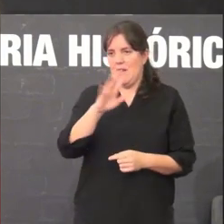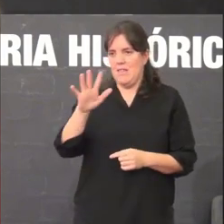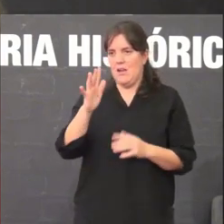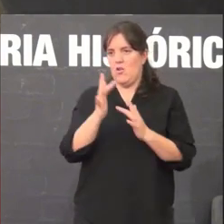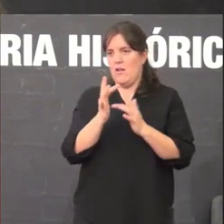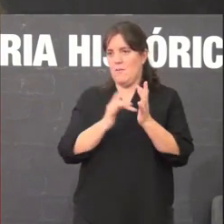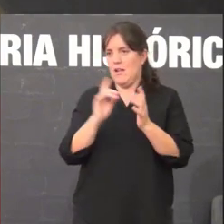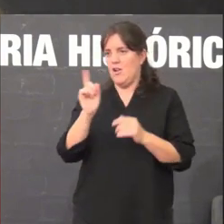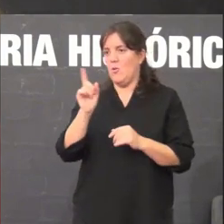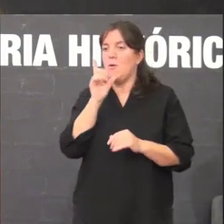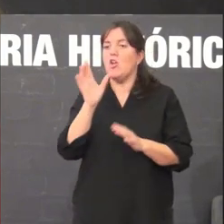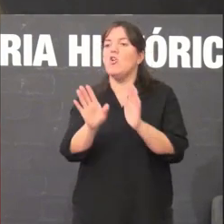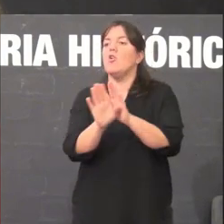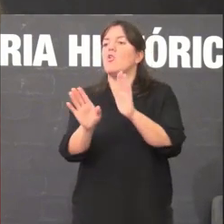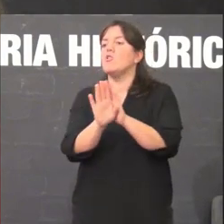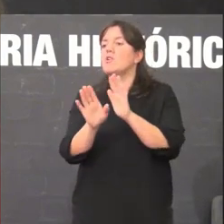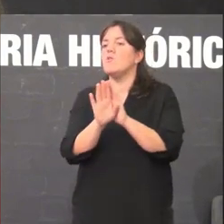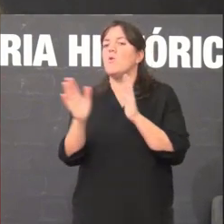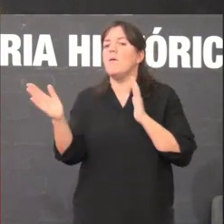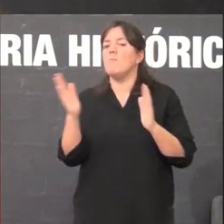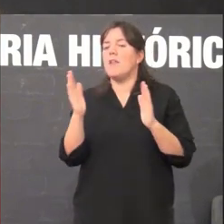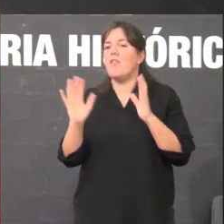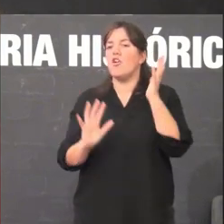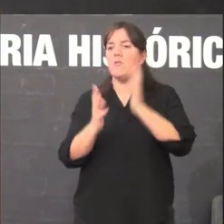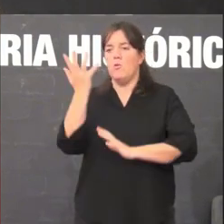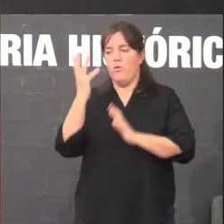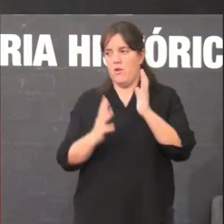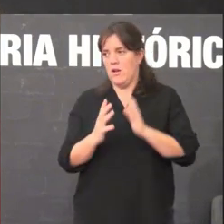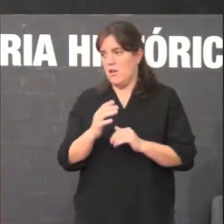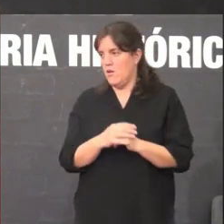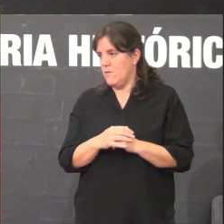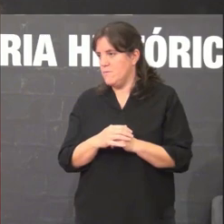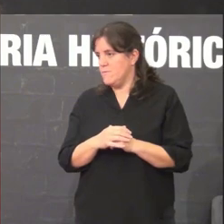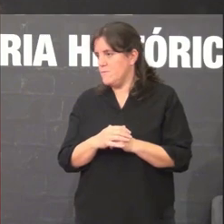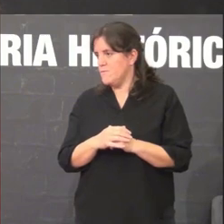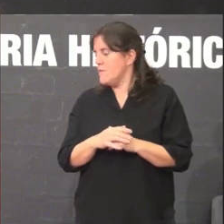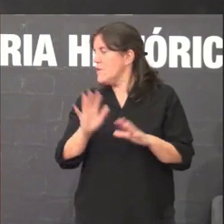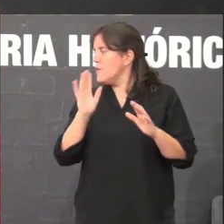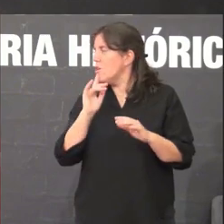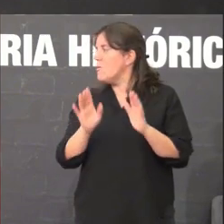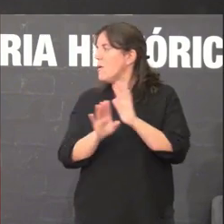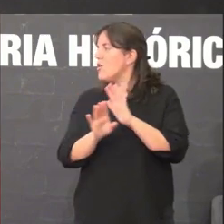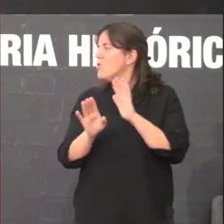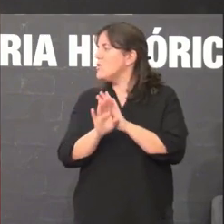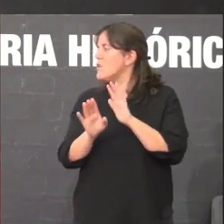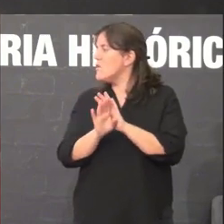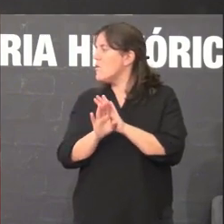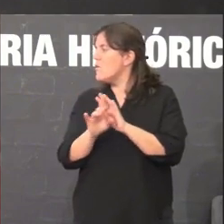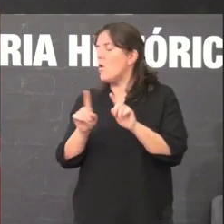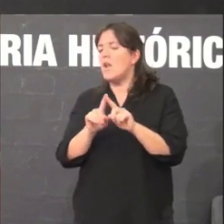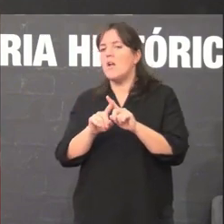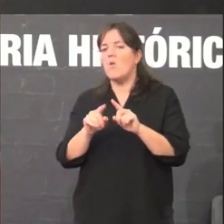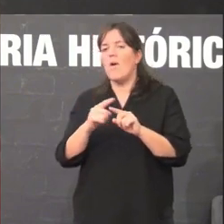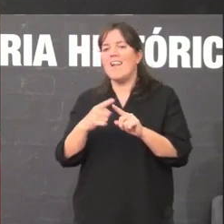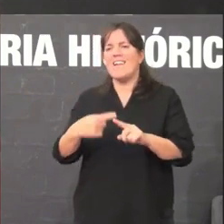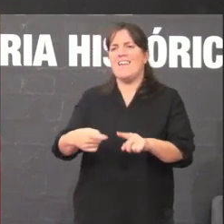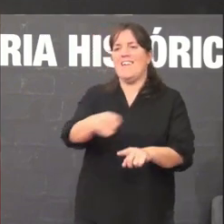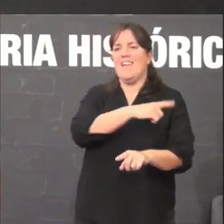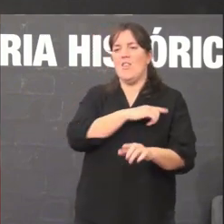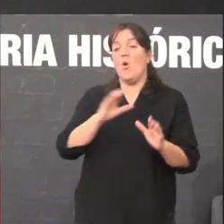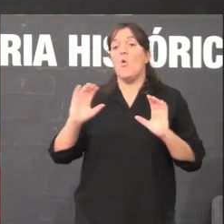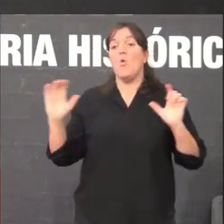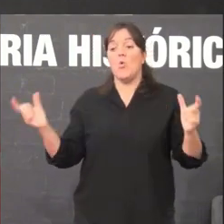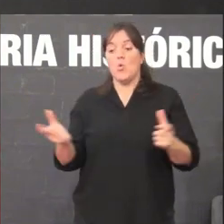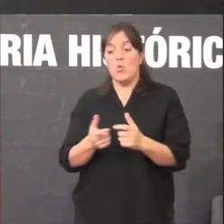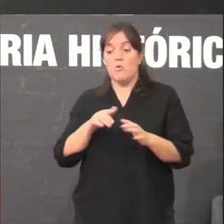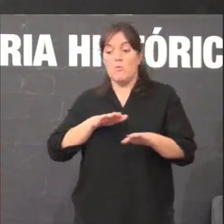mas vai condenar o período revolucionário. Sobretudo vai condenar a radicalização dos movimentos